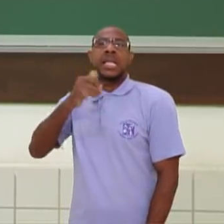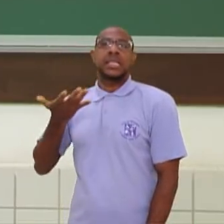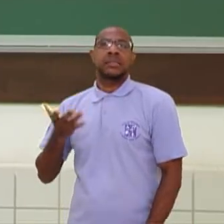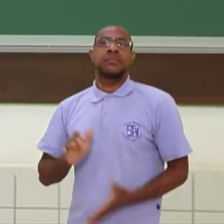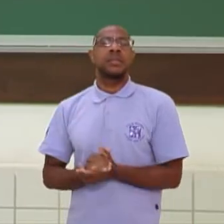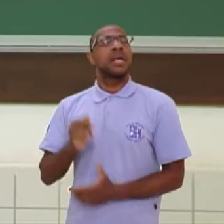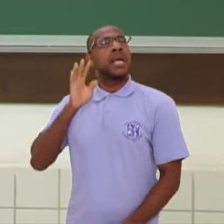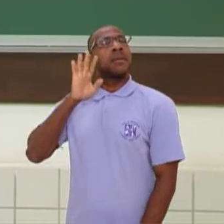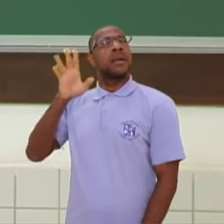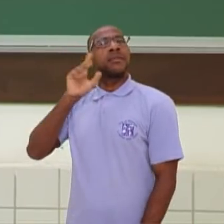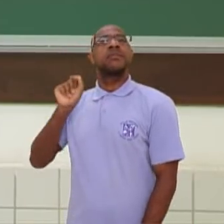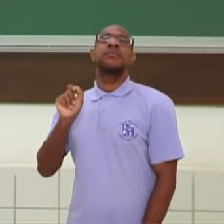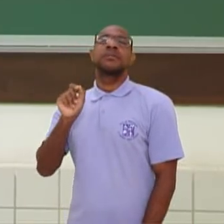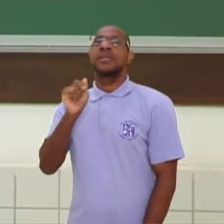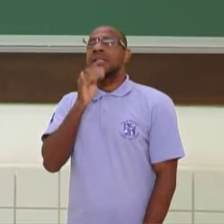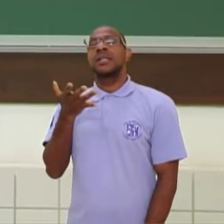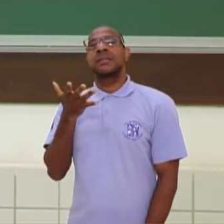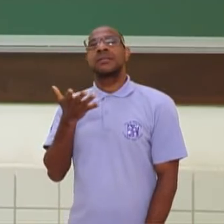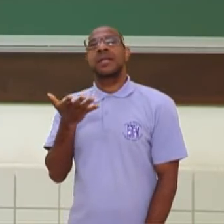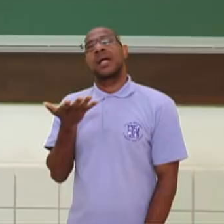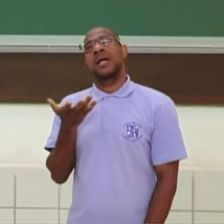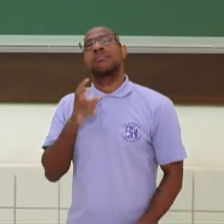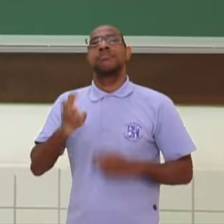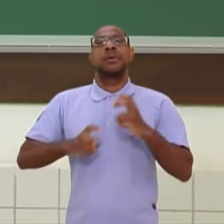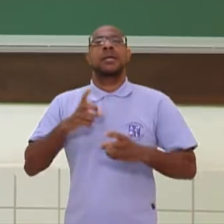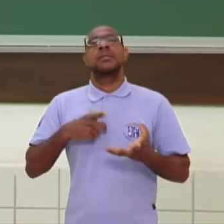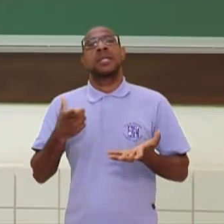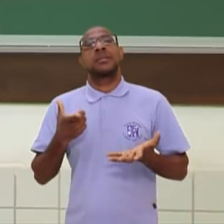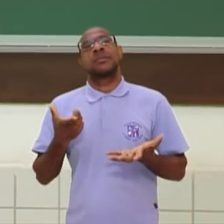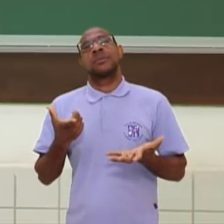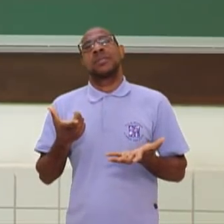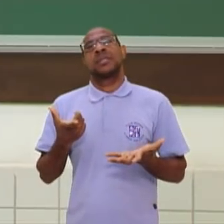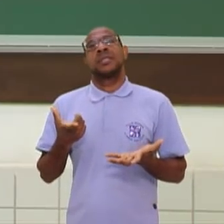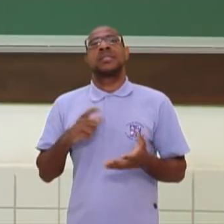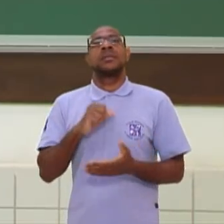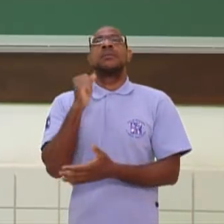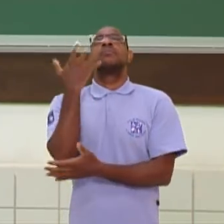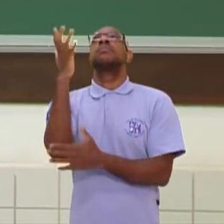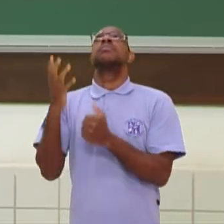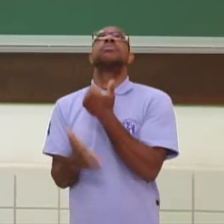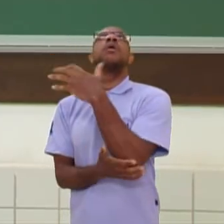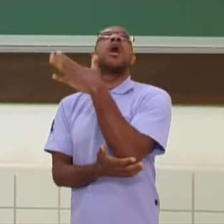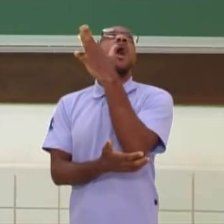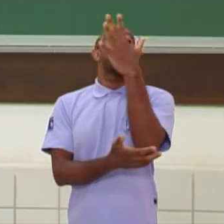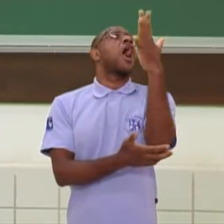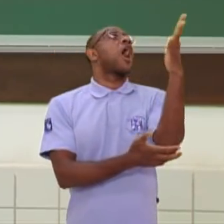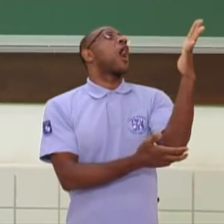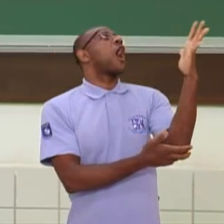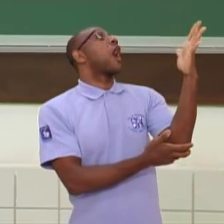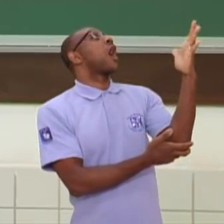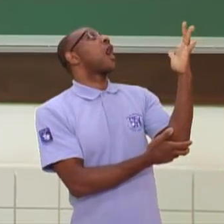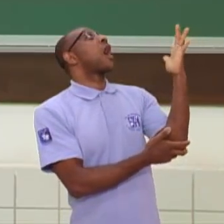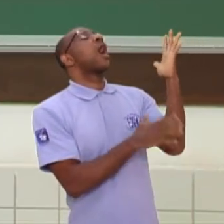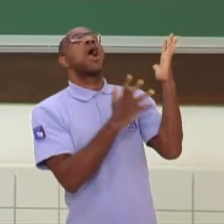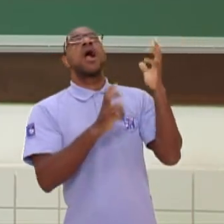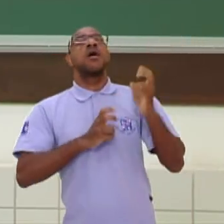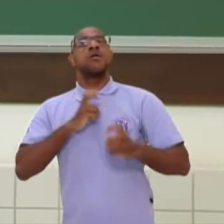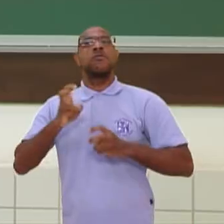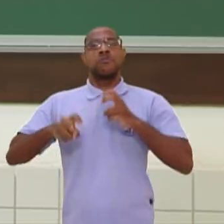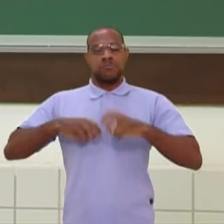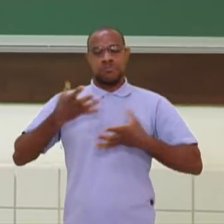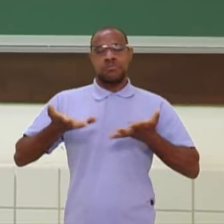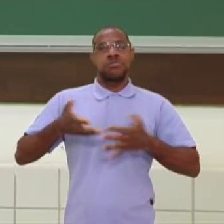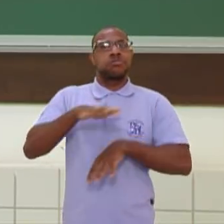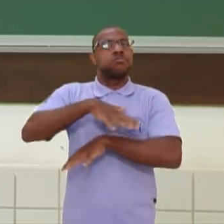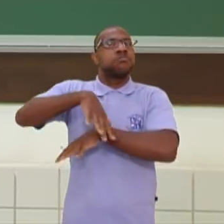você está no parque da sua cidade e de repente assim, tem uma arborização ao redor de uma parte central ali que tem um